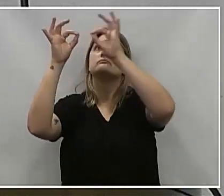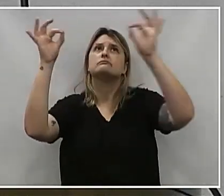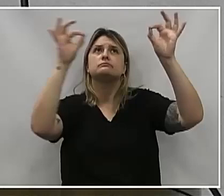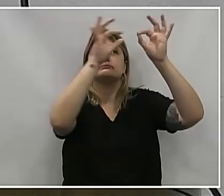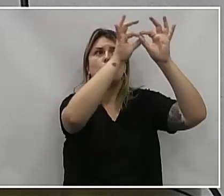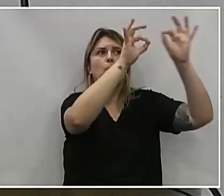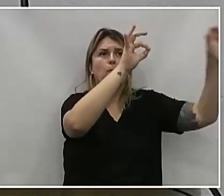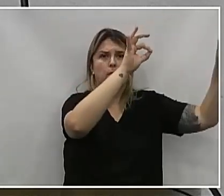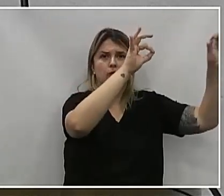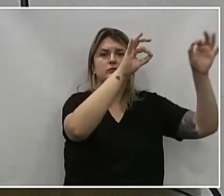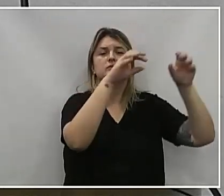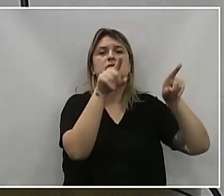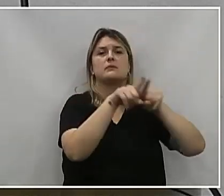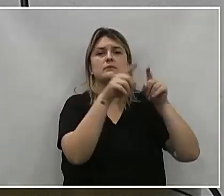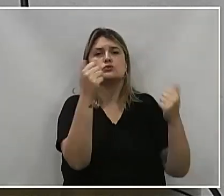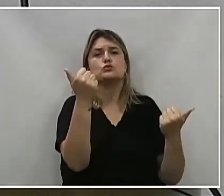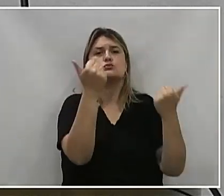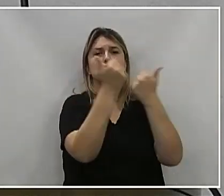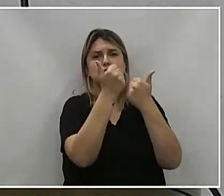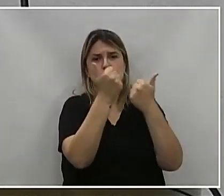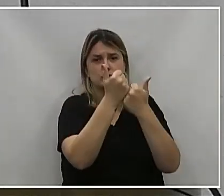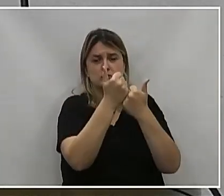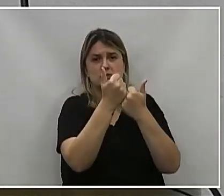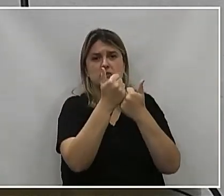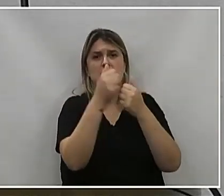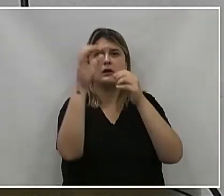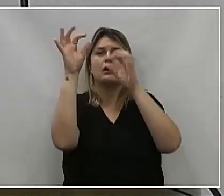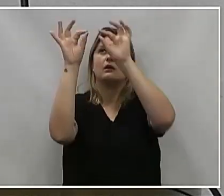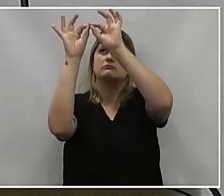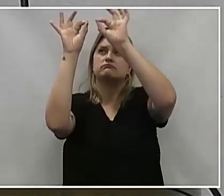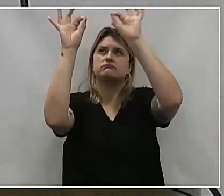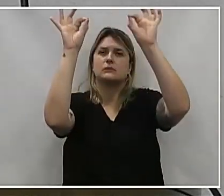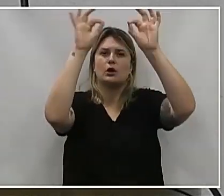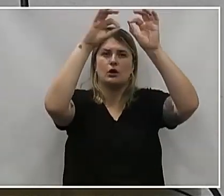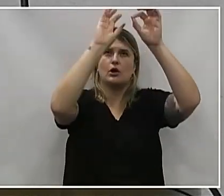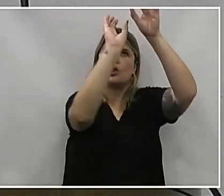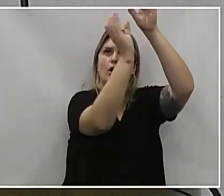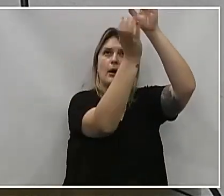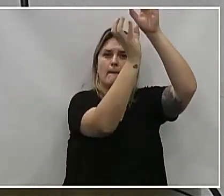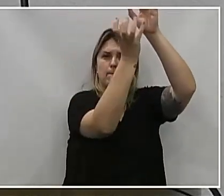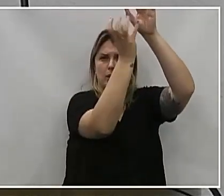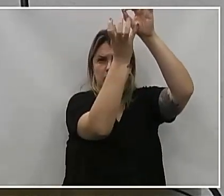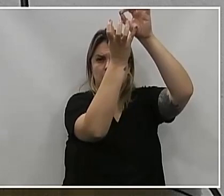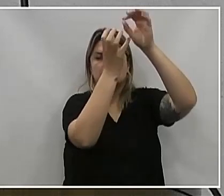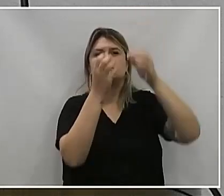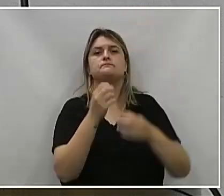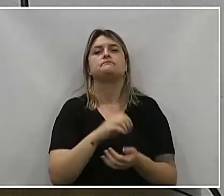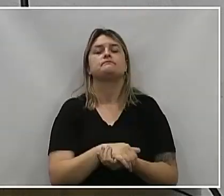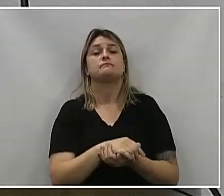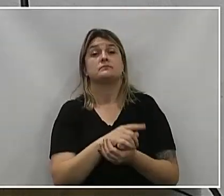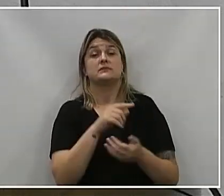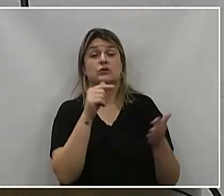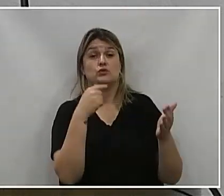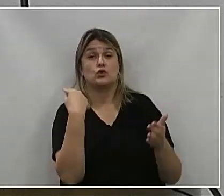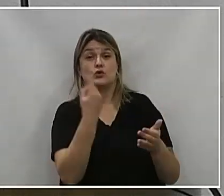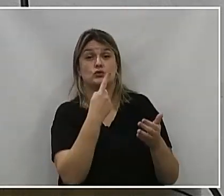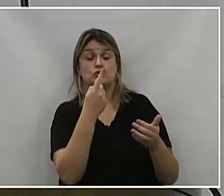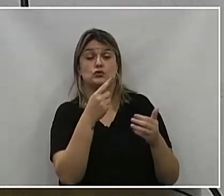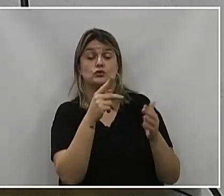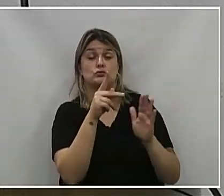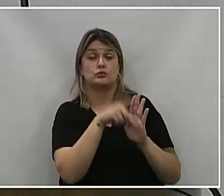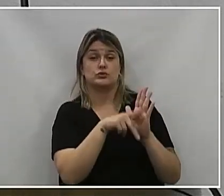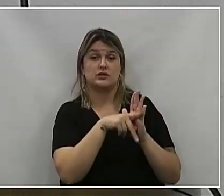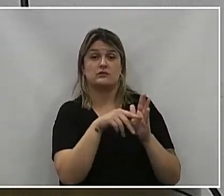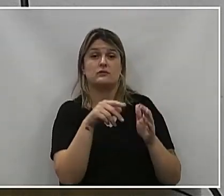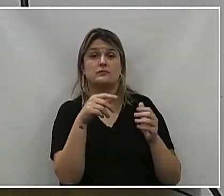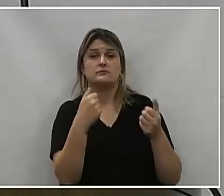poste, necessidade de substituição de braços, né? Até no nosso projeto a gente considera a substituição de